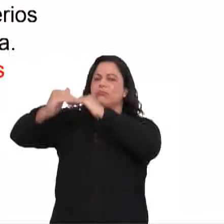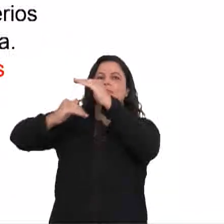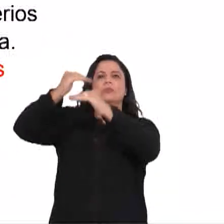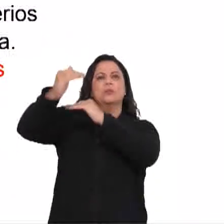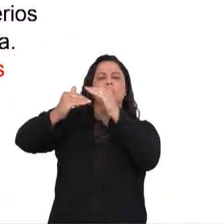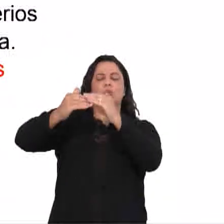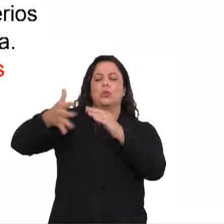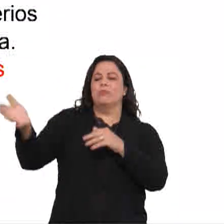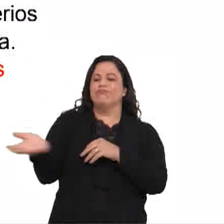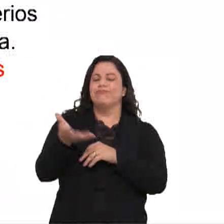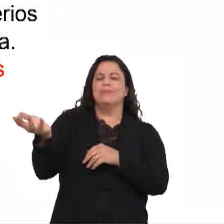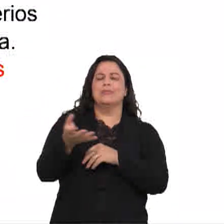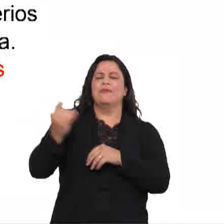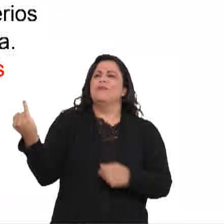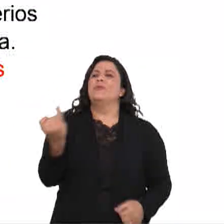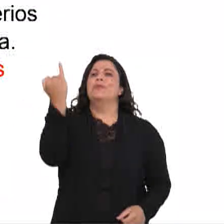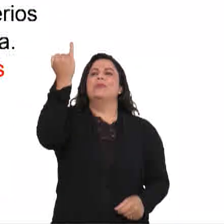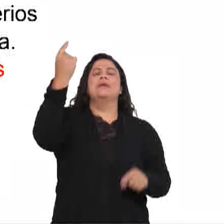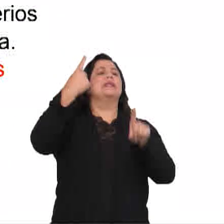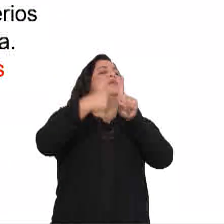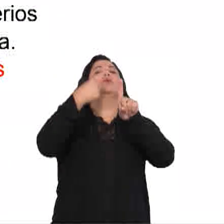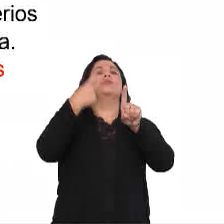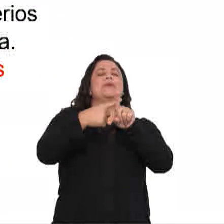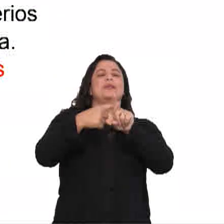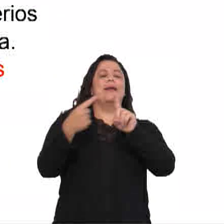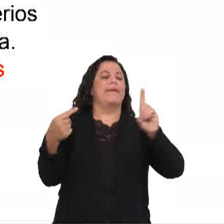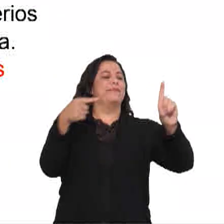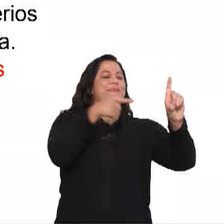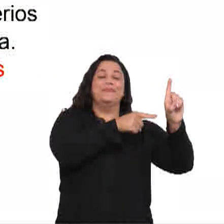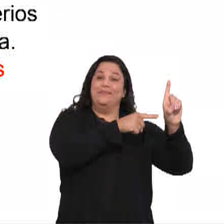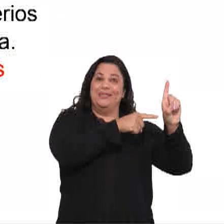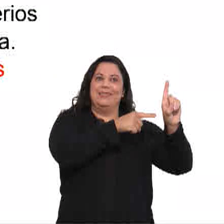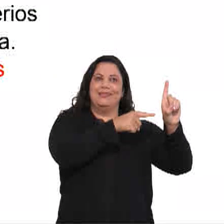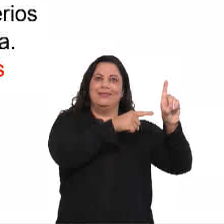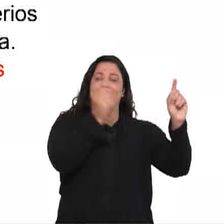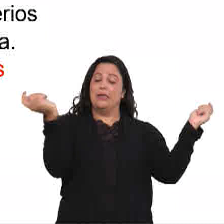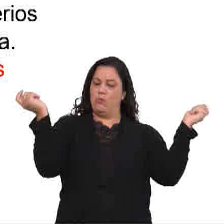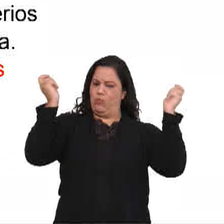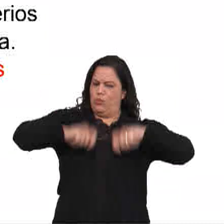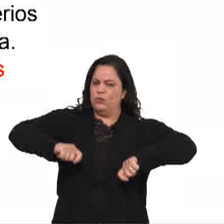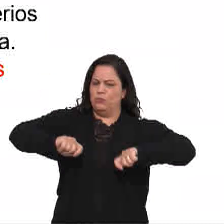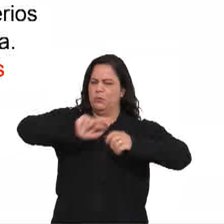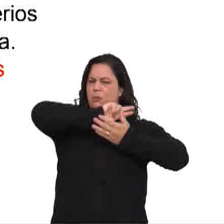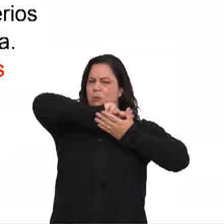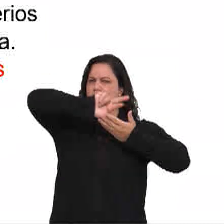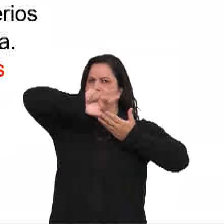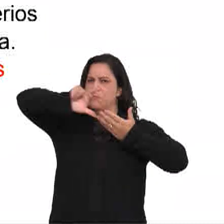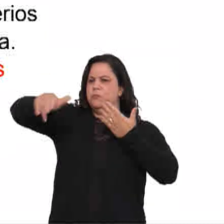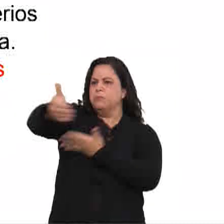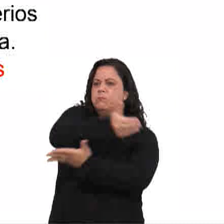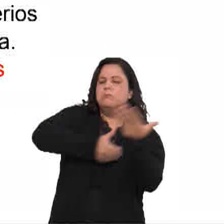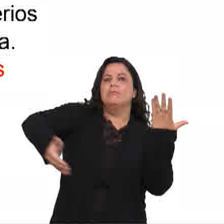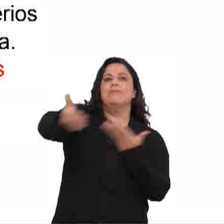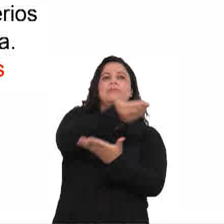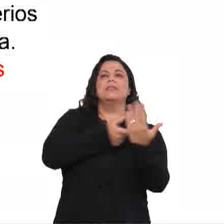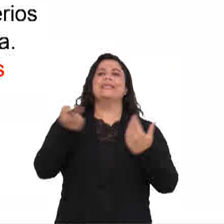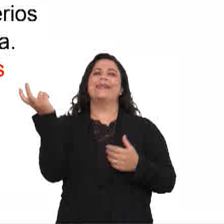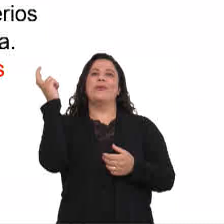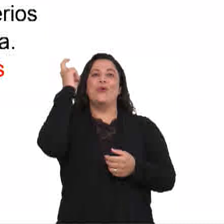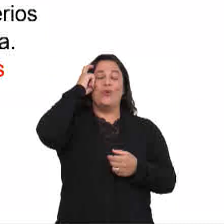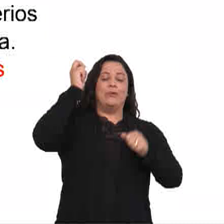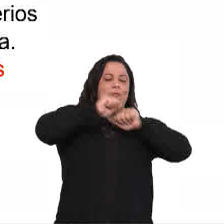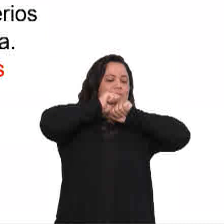a alternativa correta é a letra D. Possibilitou o intercâmbio de culturas, difundindo as tradições gregas nas terras